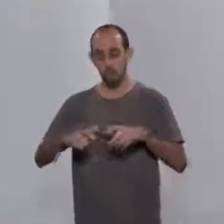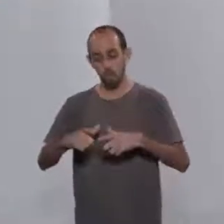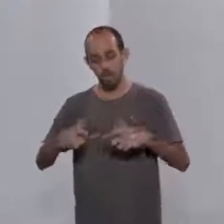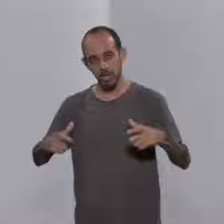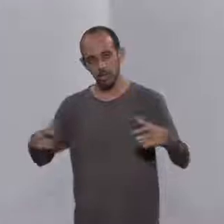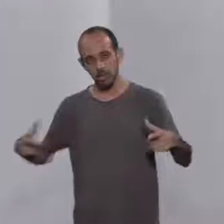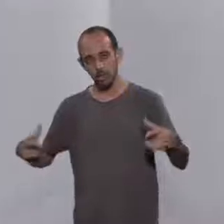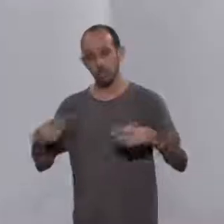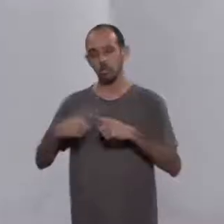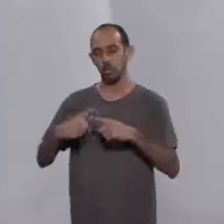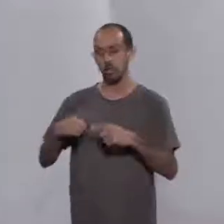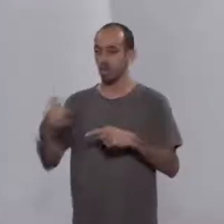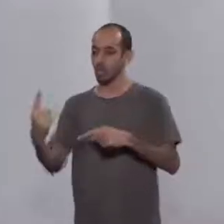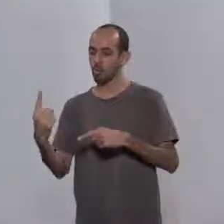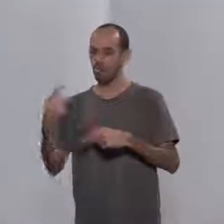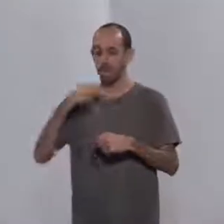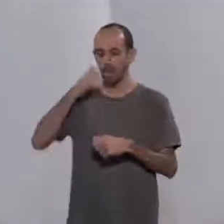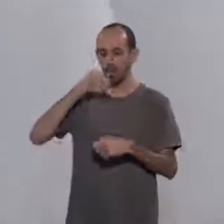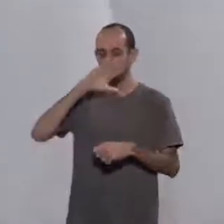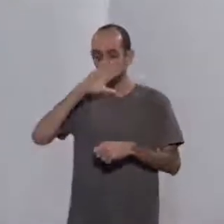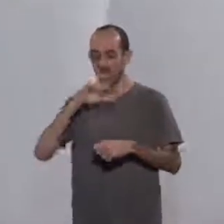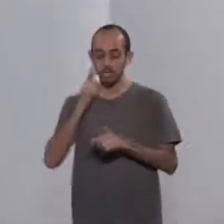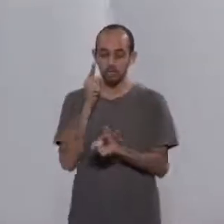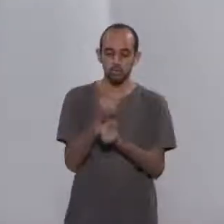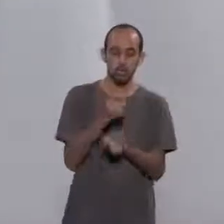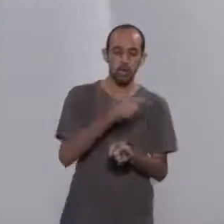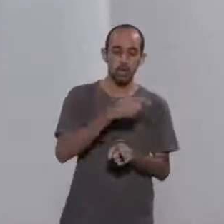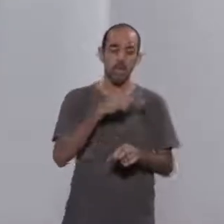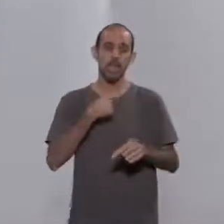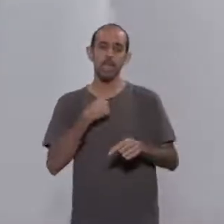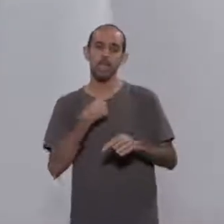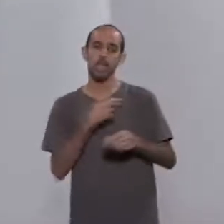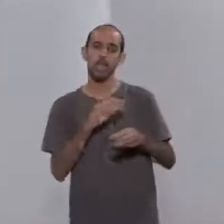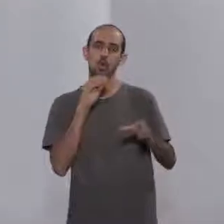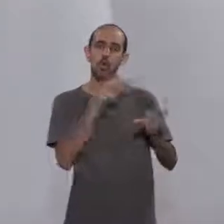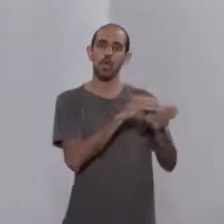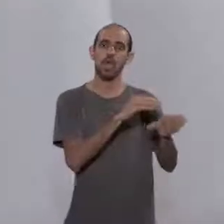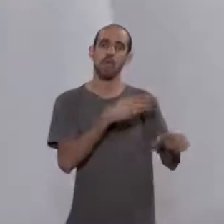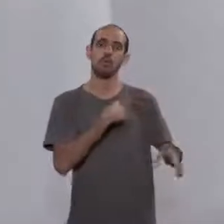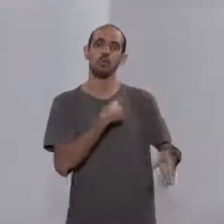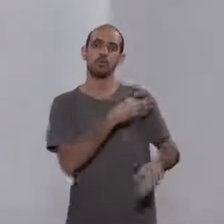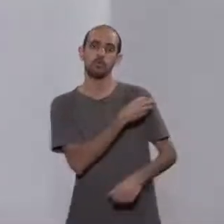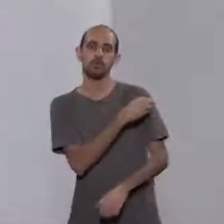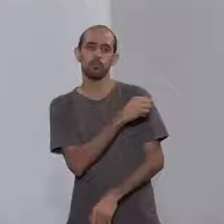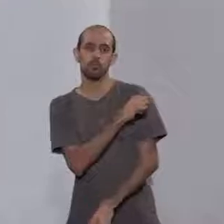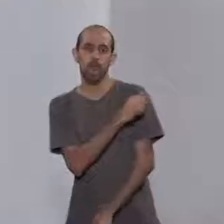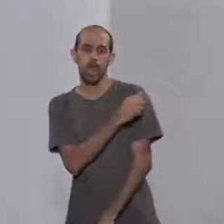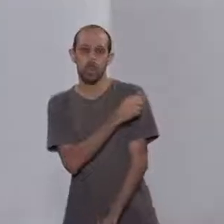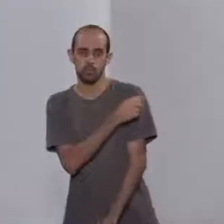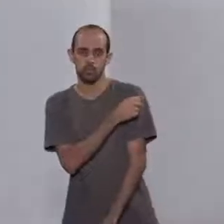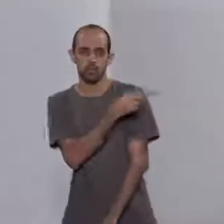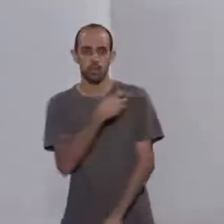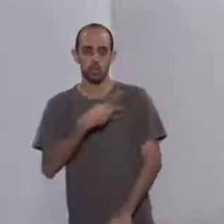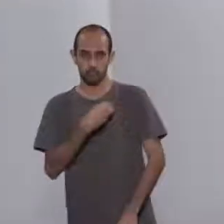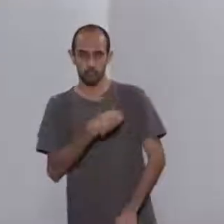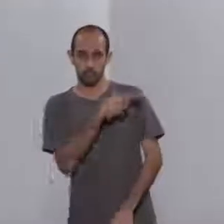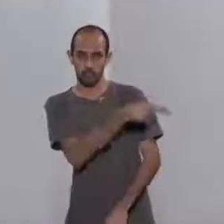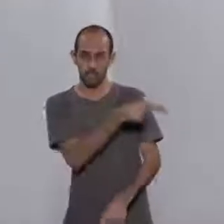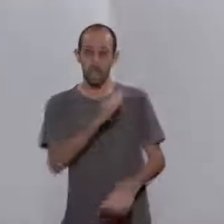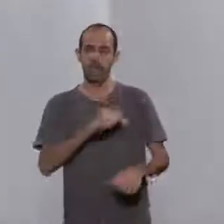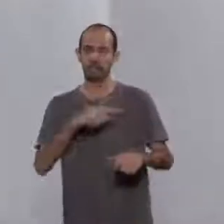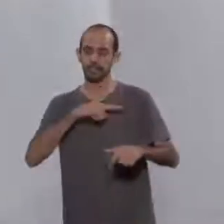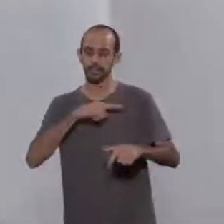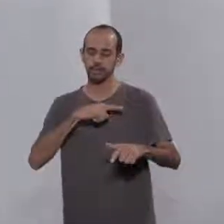uma criança vai puxando a outra, né, uma mãe sabe, eu coloquei naquela escola, lá tem sala de recurso, tem